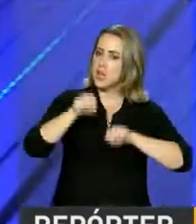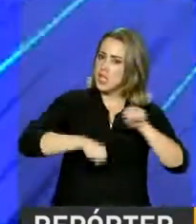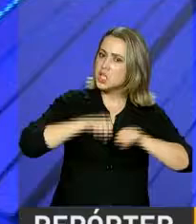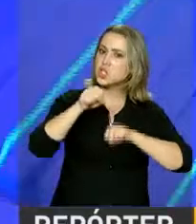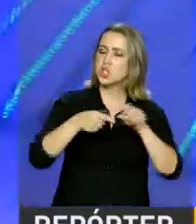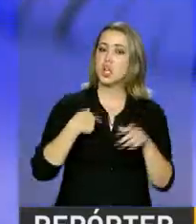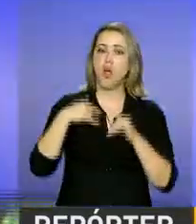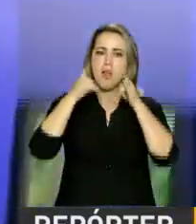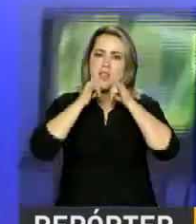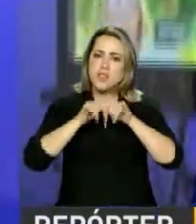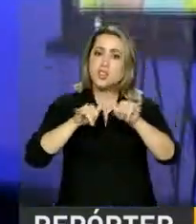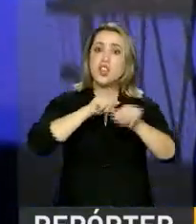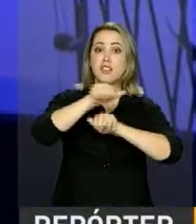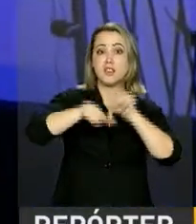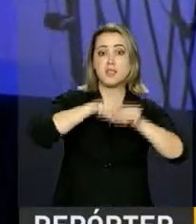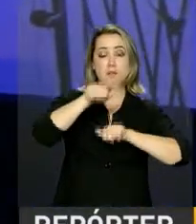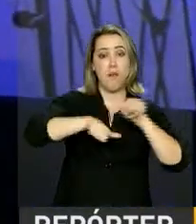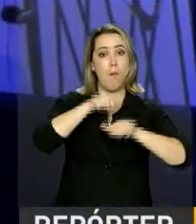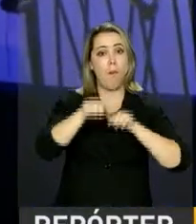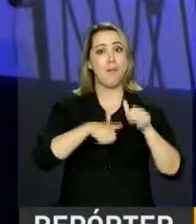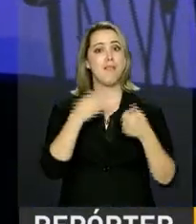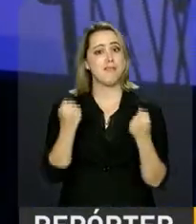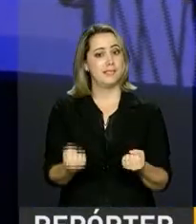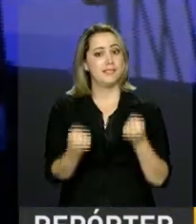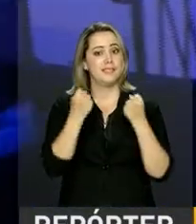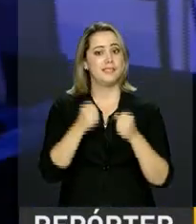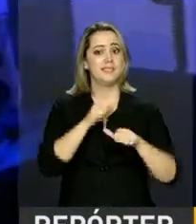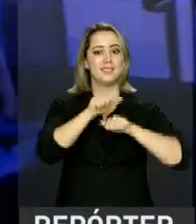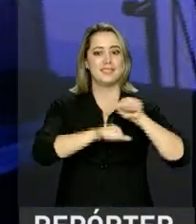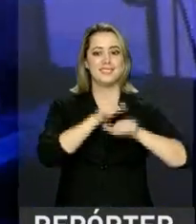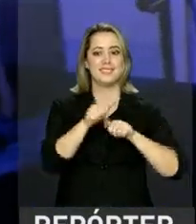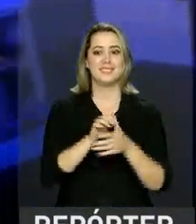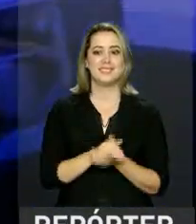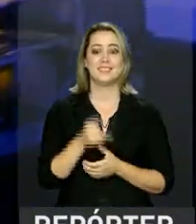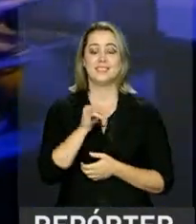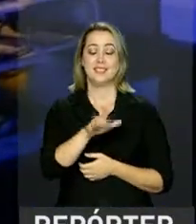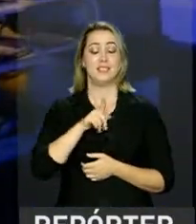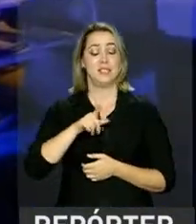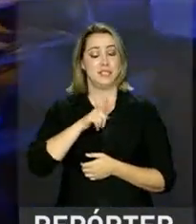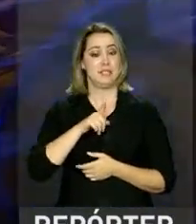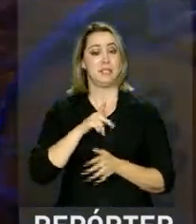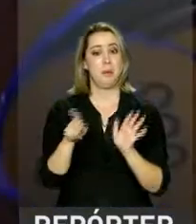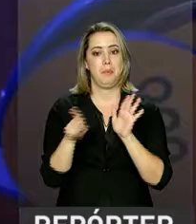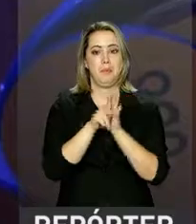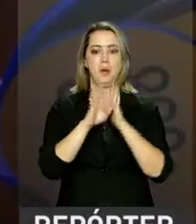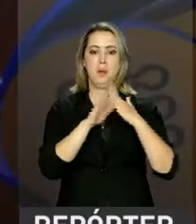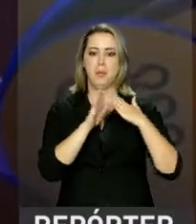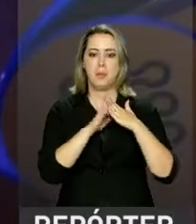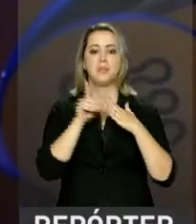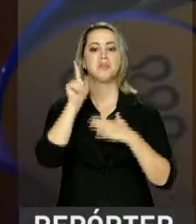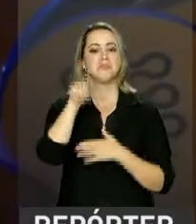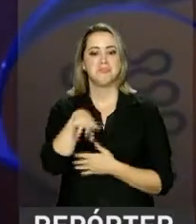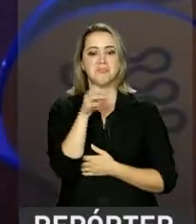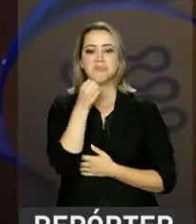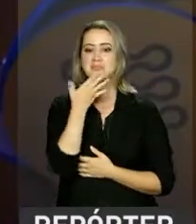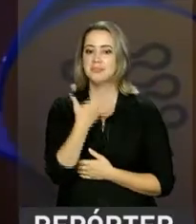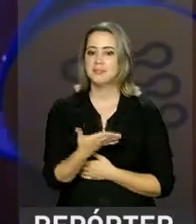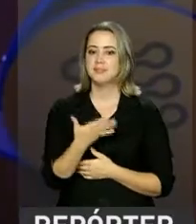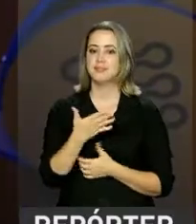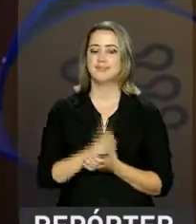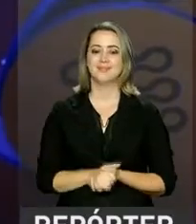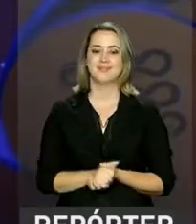ó. Olha só. Eu sou o cara. Se tivesse uma dessa em casa... Seria muito bom. Muito bom mesmo.